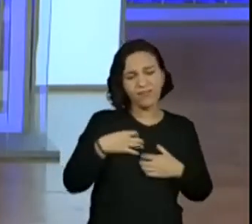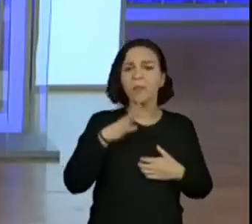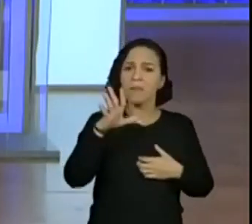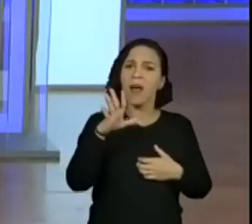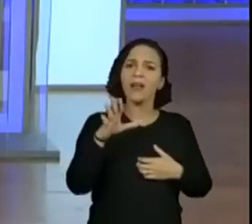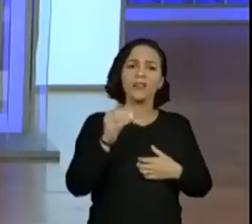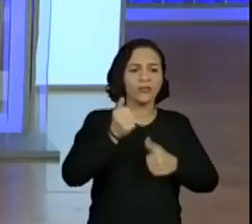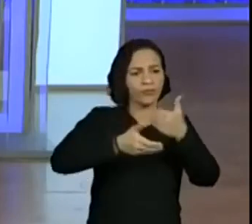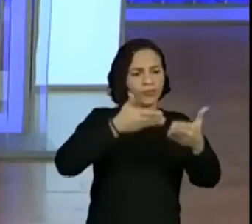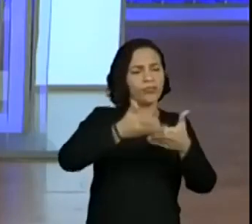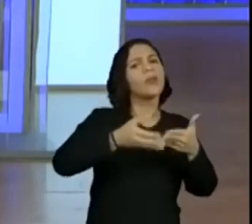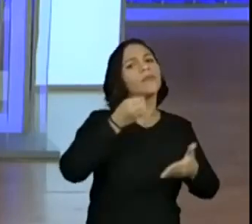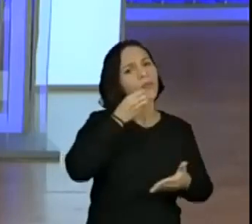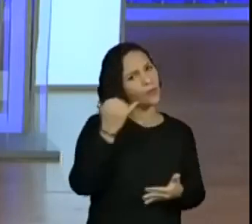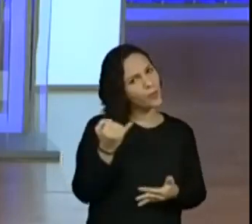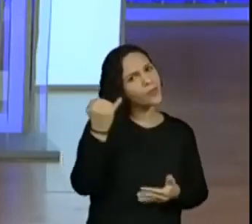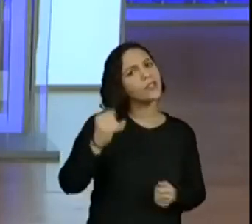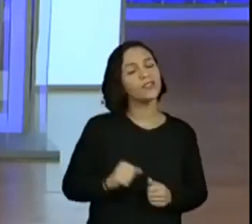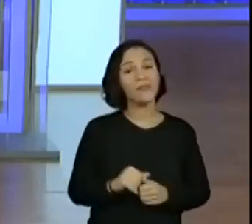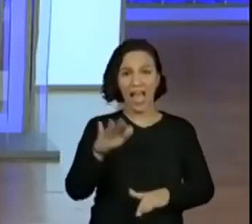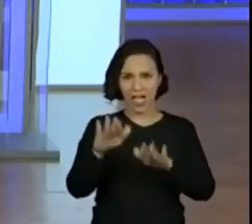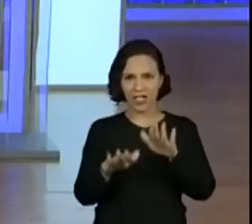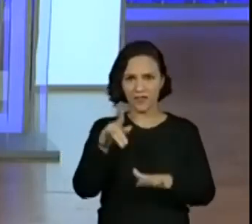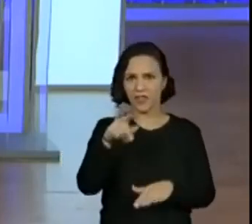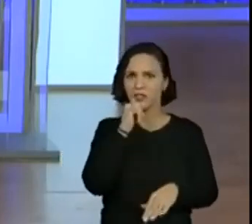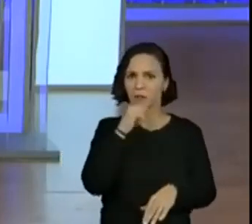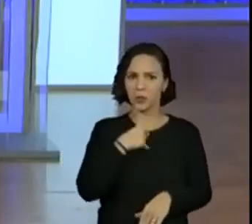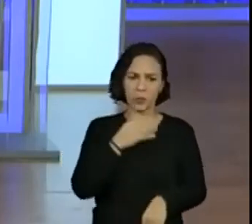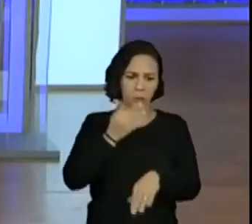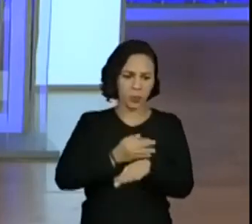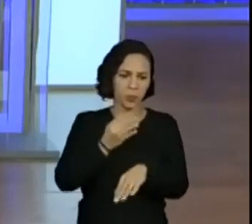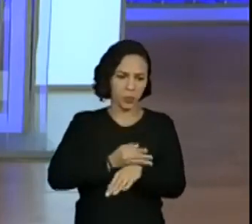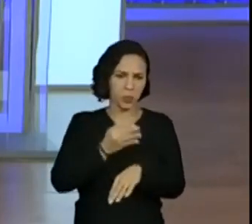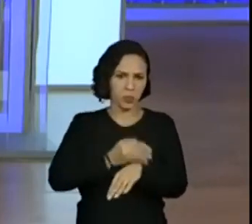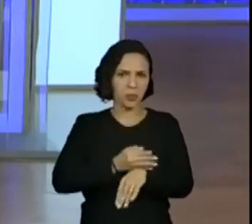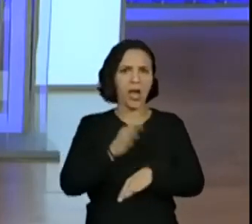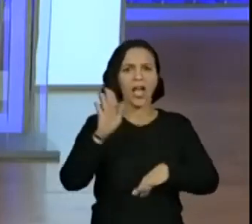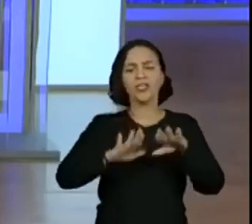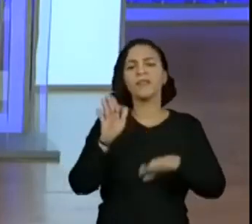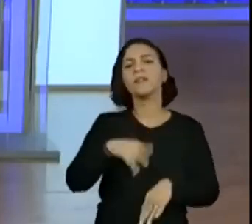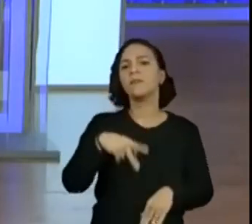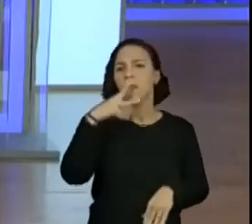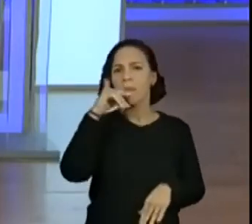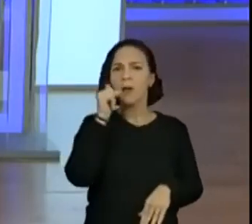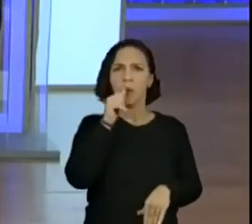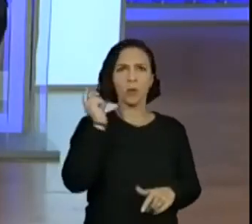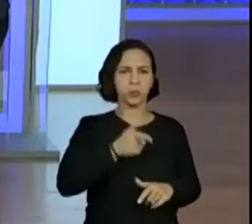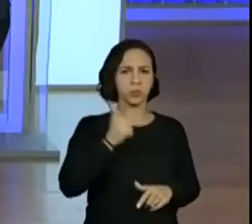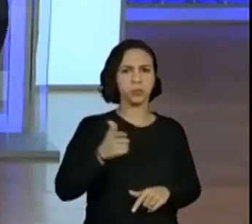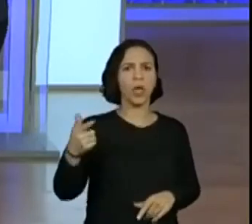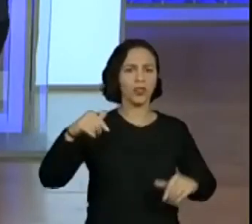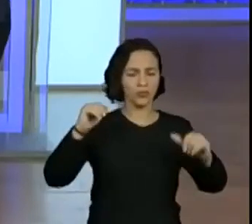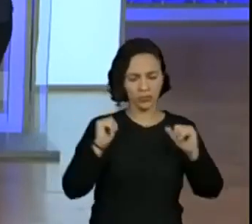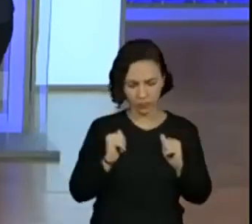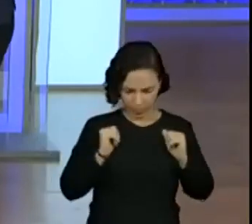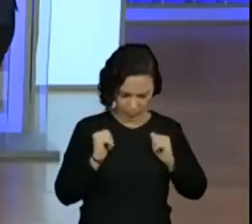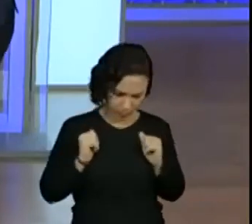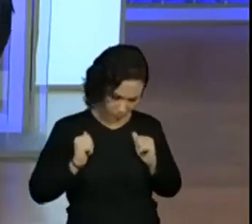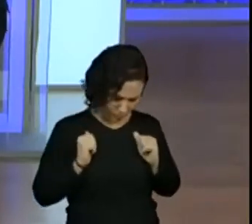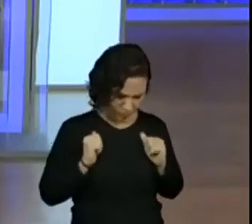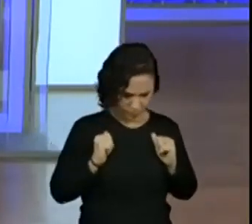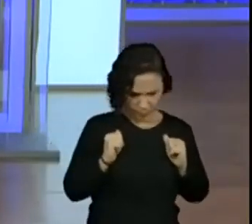o aluno apronta alguma coisa, o estudante apronta alguma coisa, o pai já chama a atenção logo de manhã. Aí ele chega na escola. Ah, eles